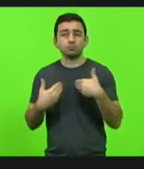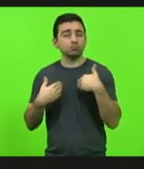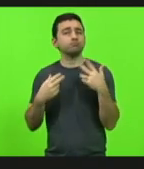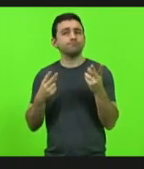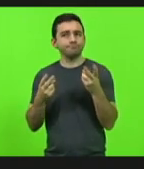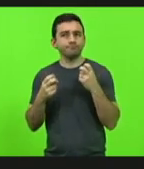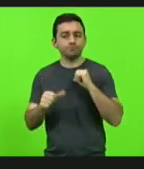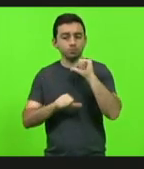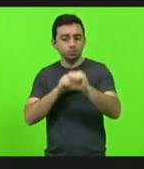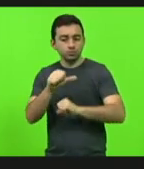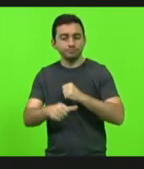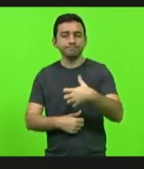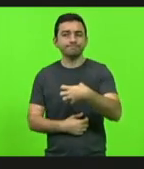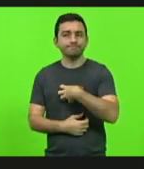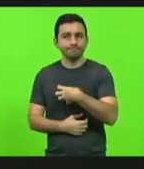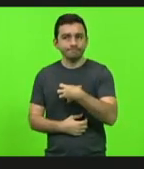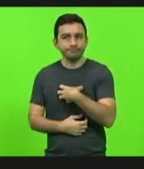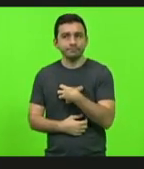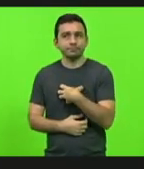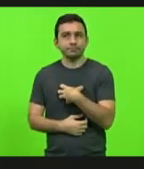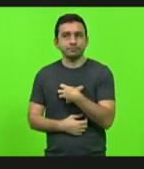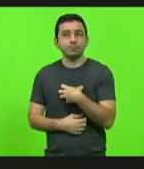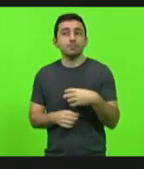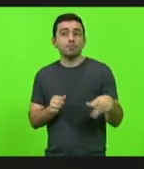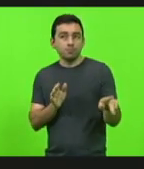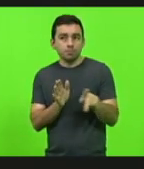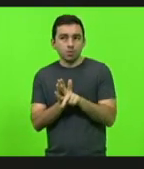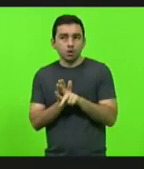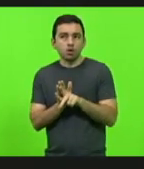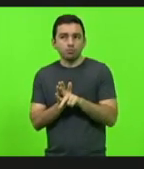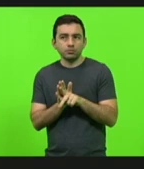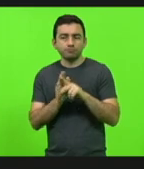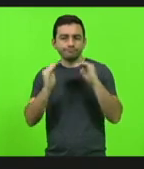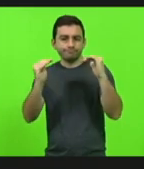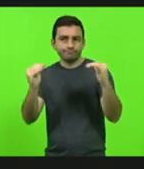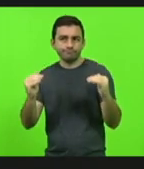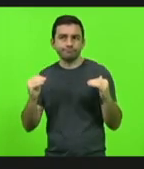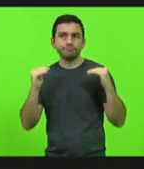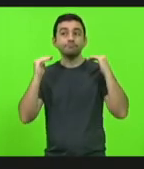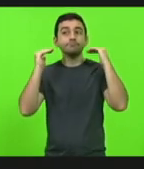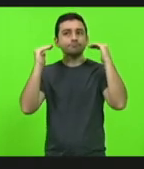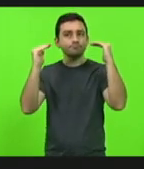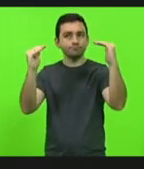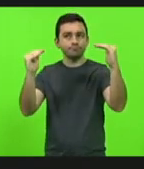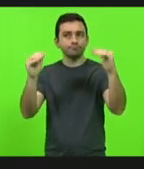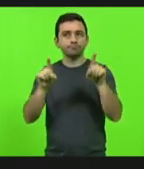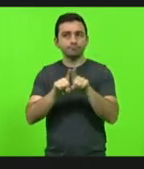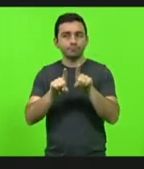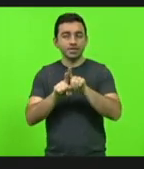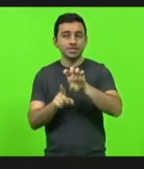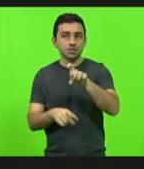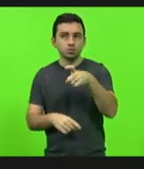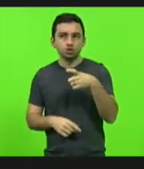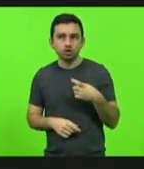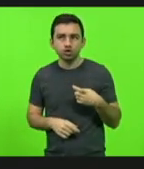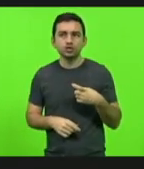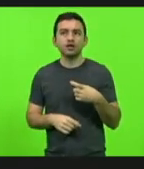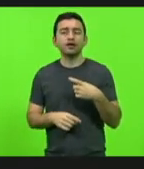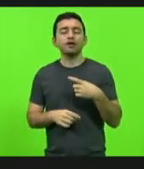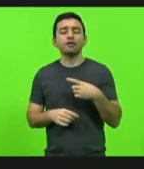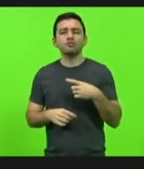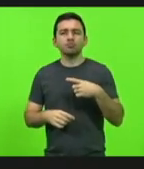mudança de atitude por parte das nossas autoridades por parte do nosso executivo Por parte dos